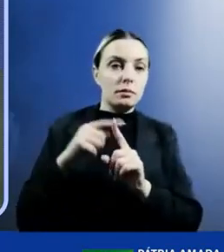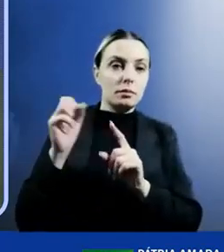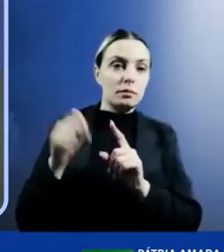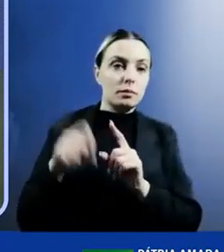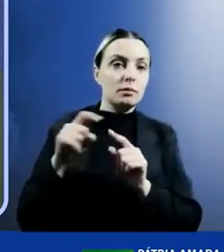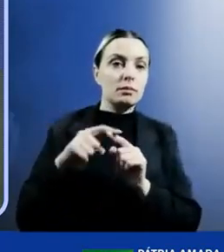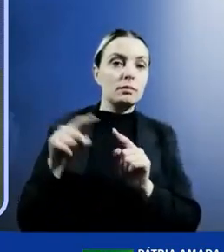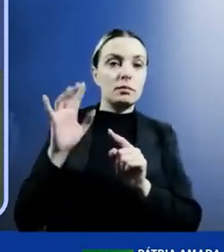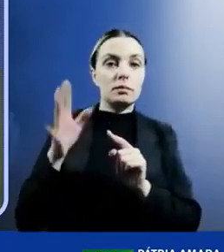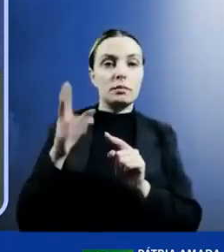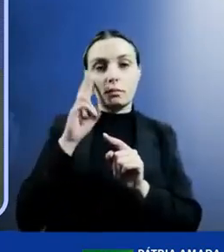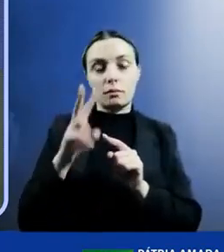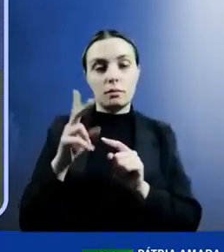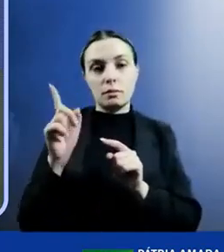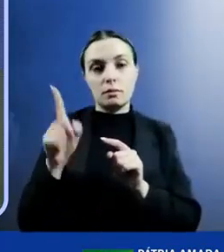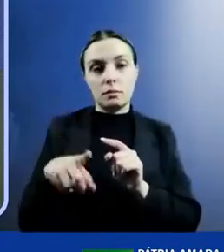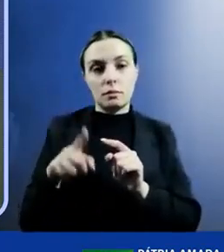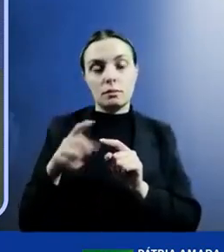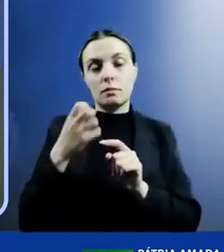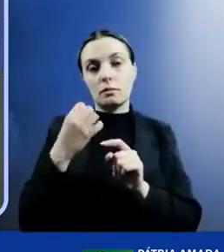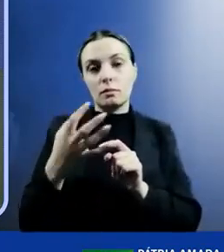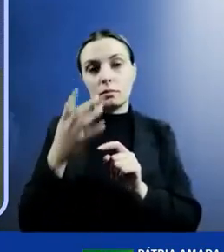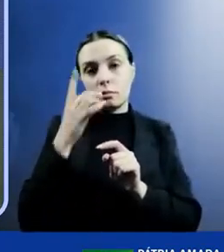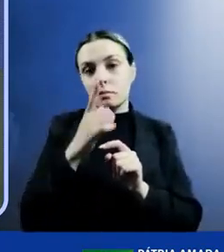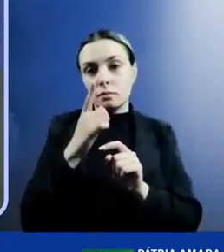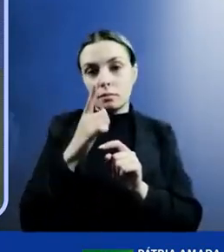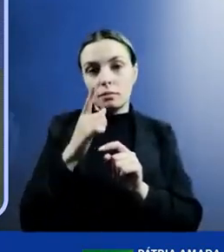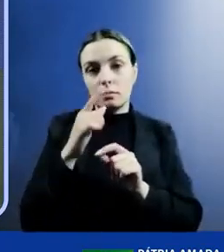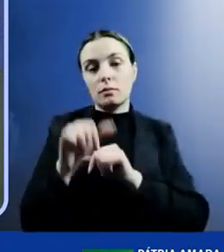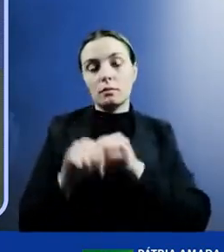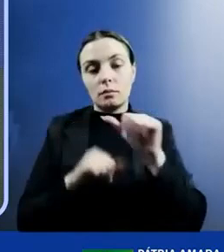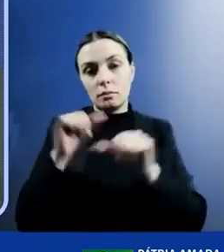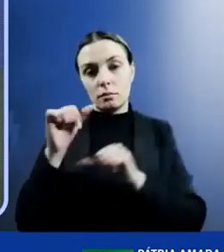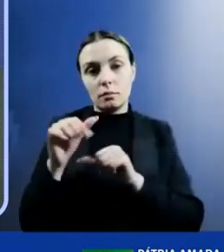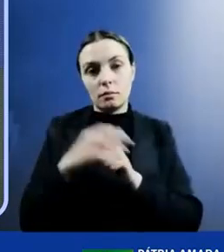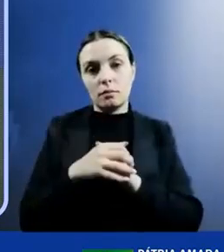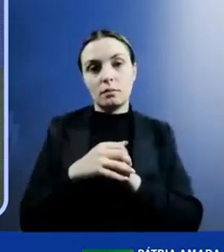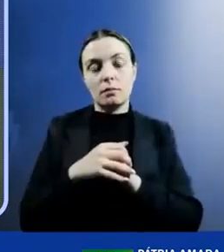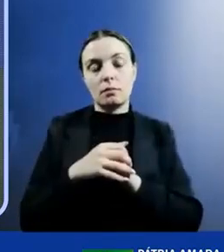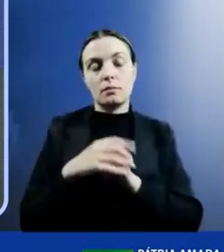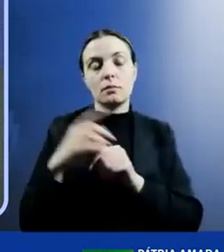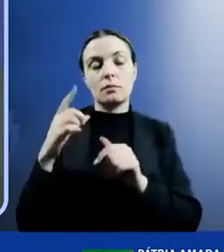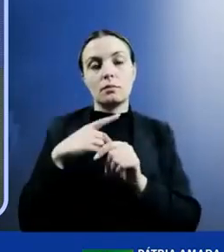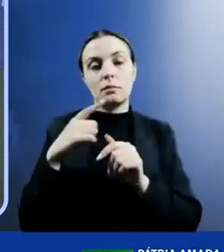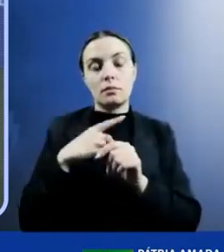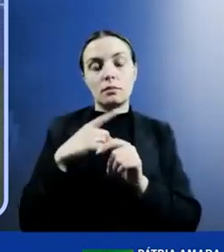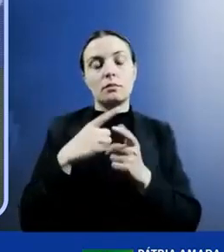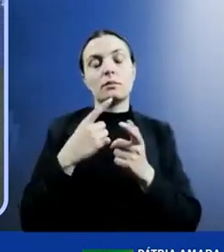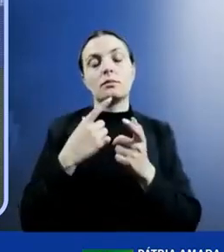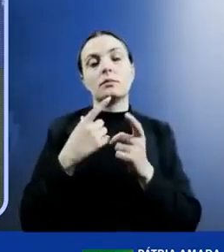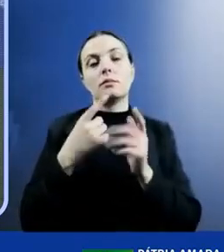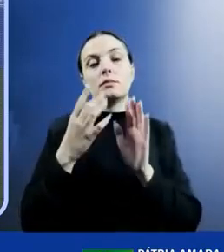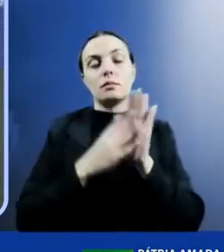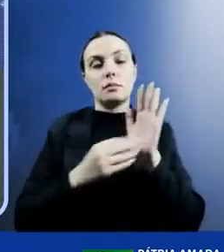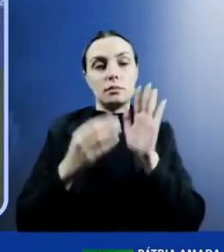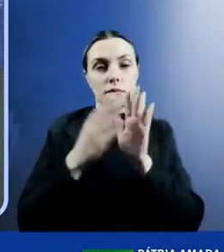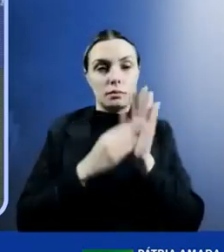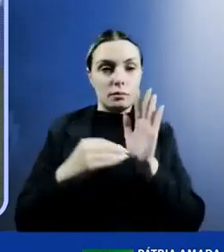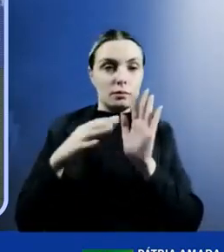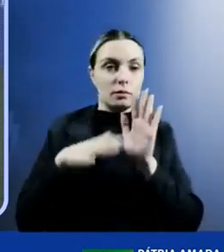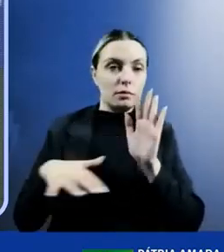é possível vencê-la muito em breve. As tendências do mercado apontam, inclusive, que a gente